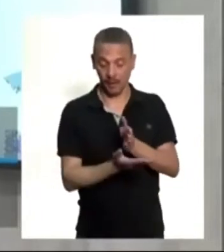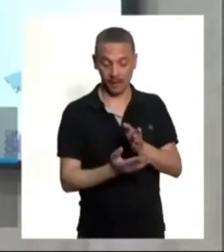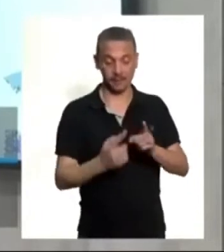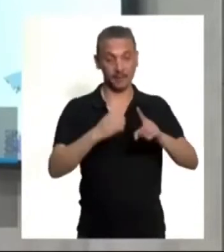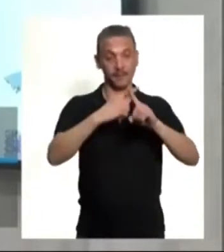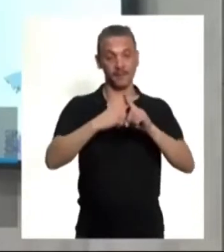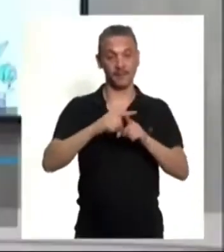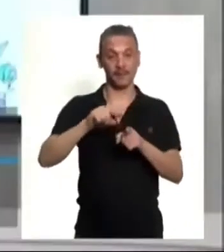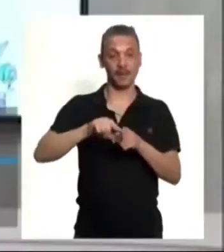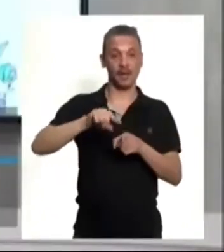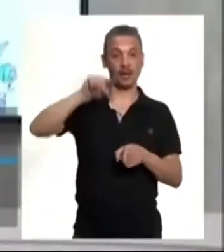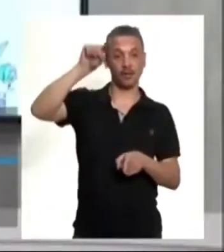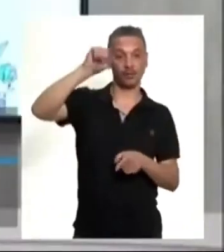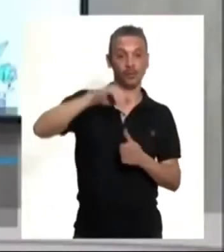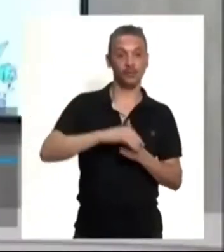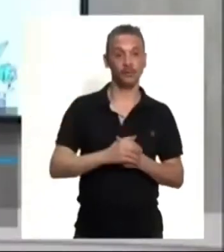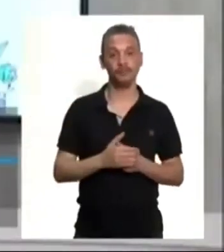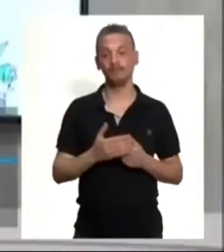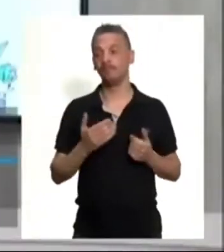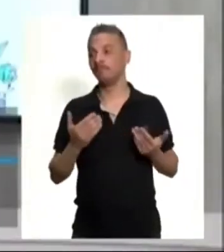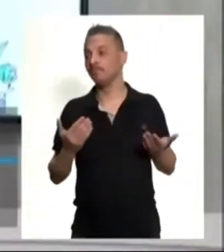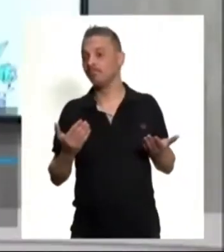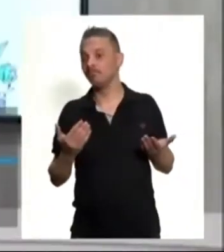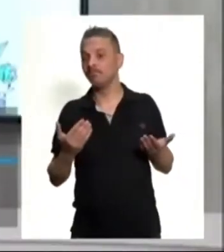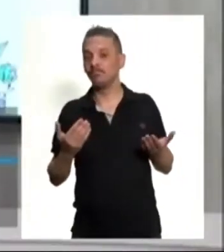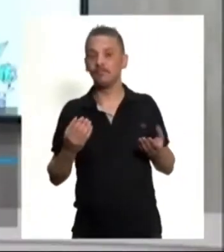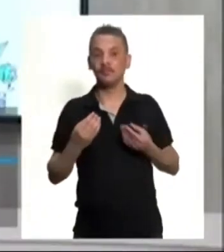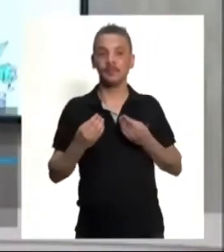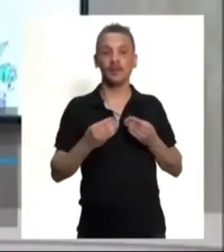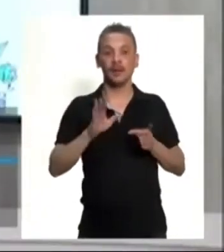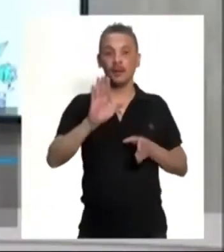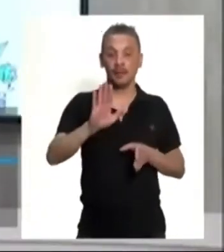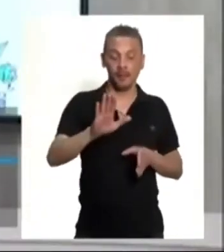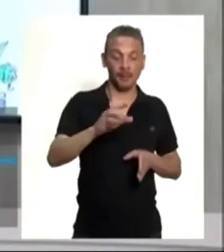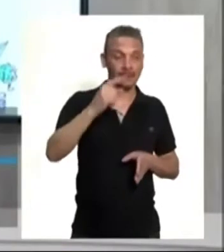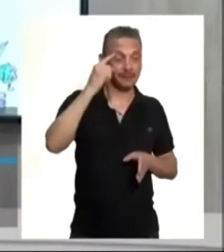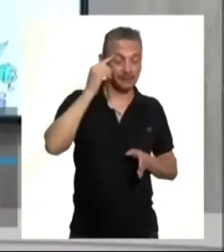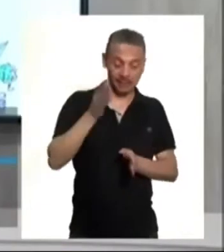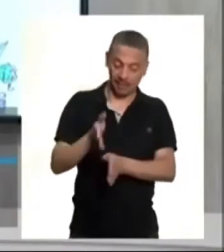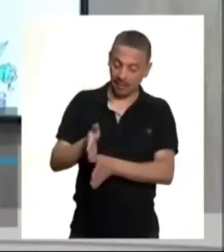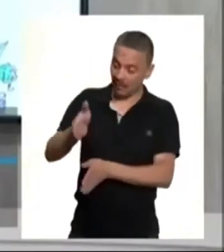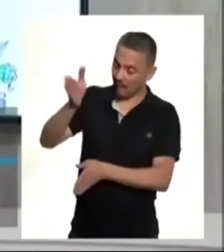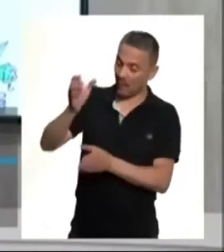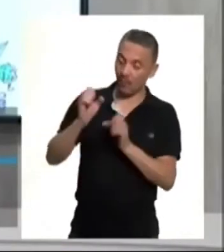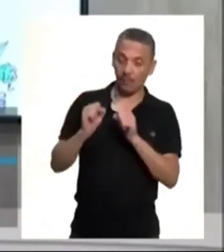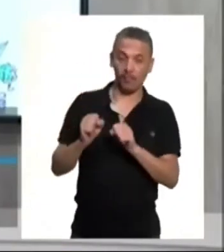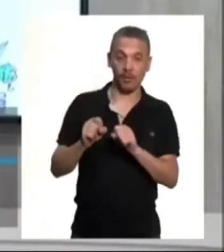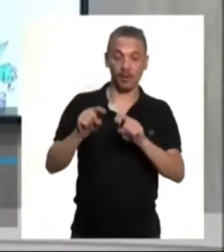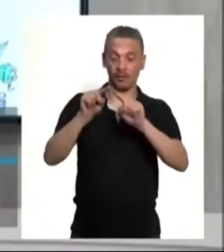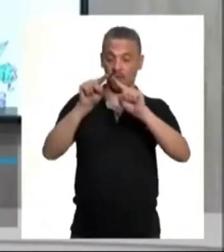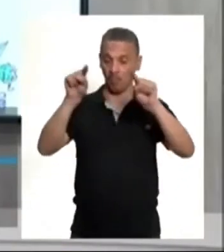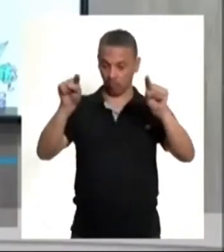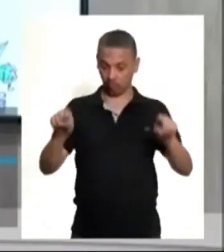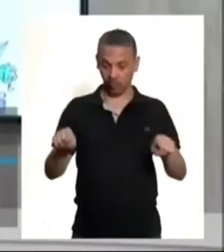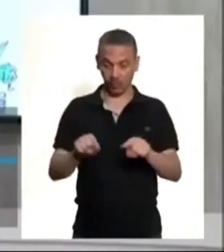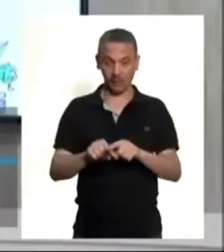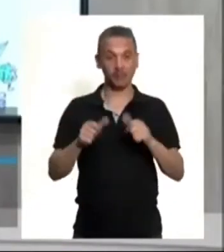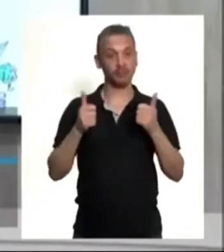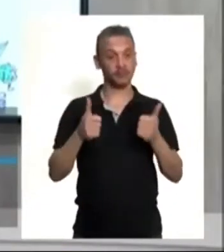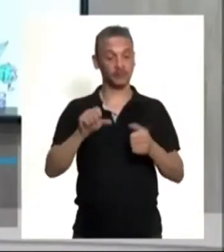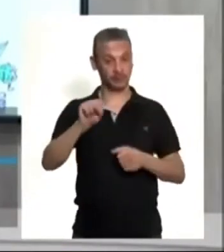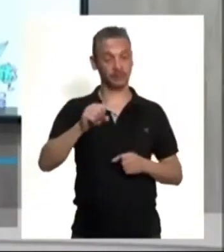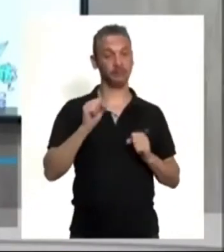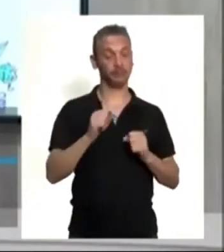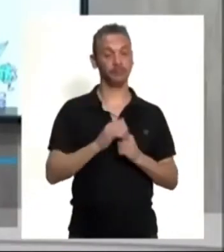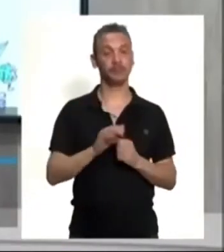lado. Aí você vai perguntar assim para o Fredão, mas o Fredão, as faces laterais não podem ser quadradas? Pode também. Só que não se